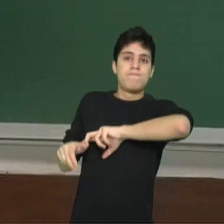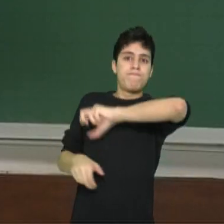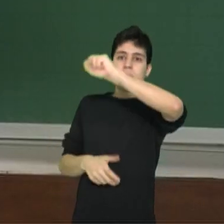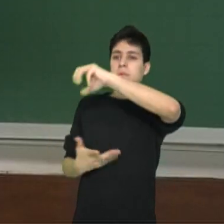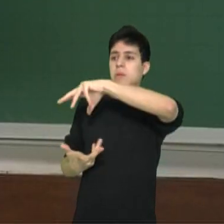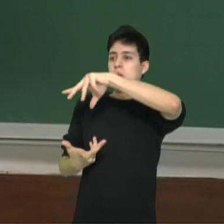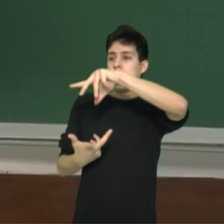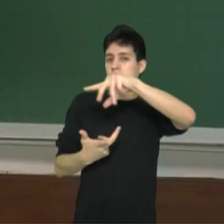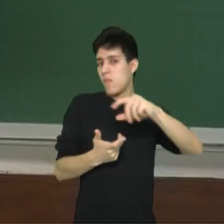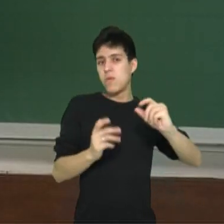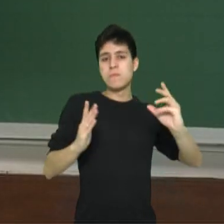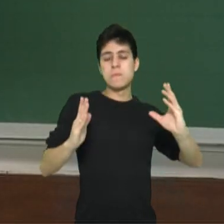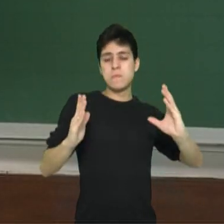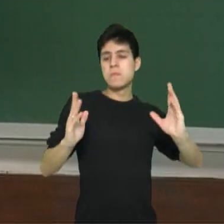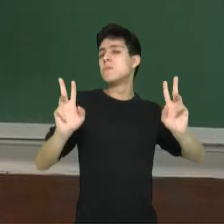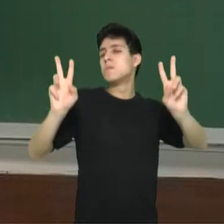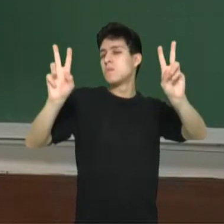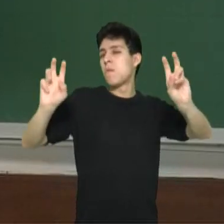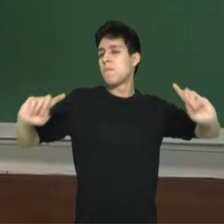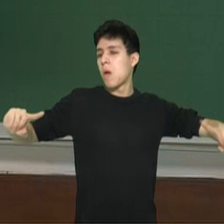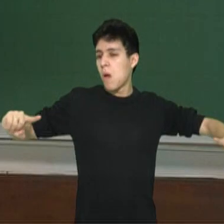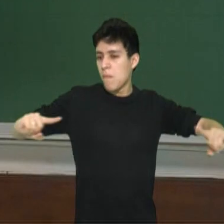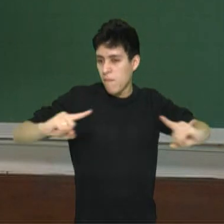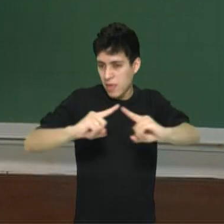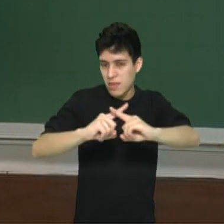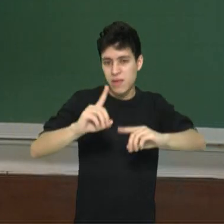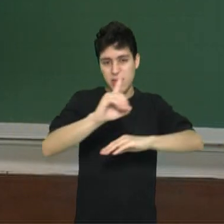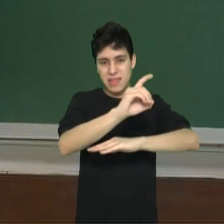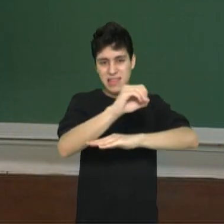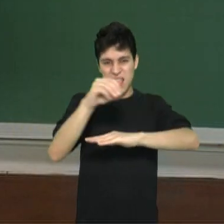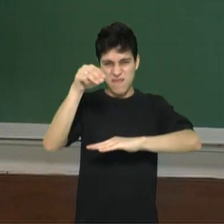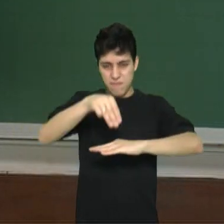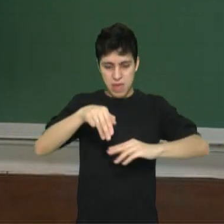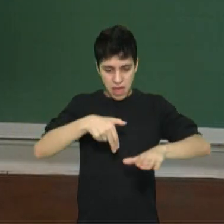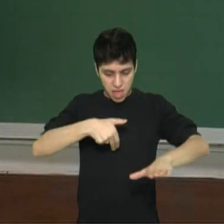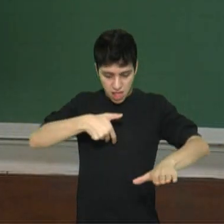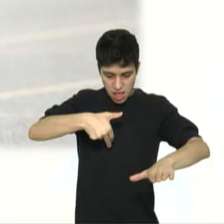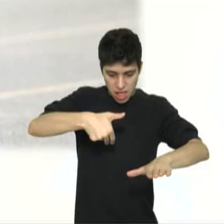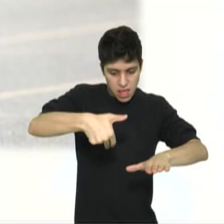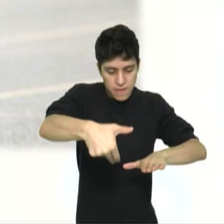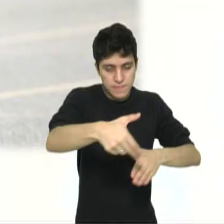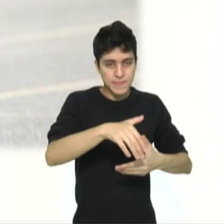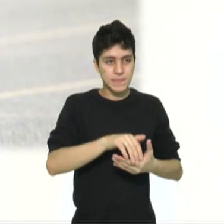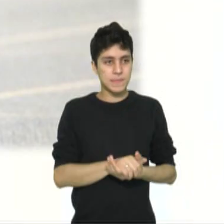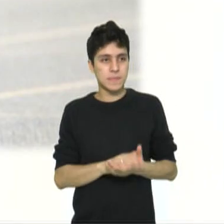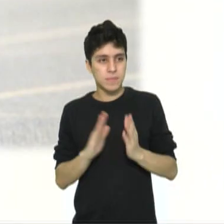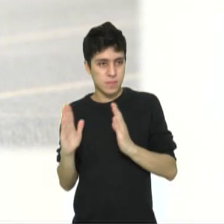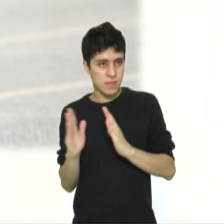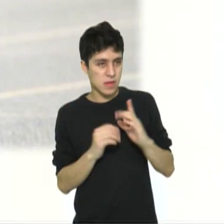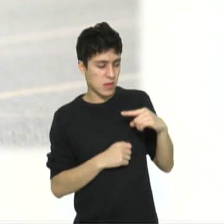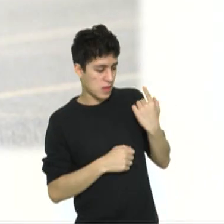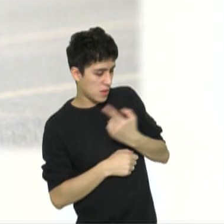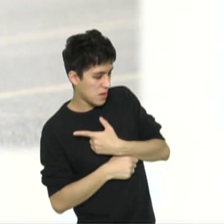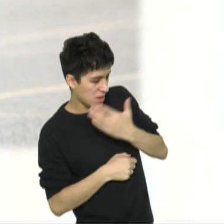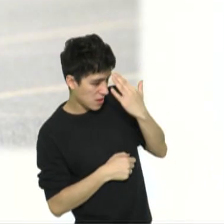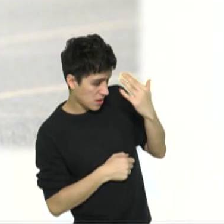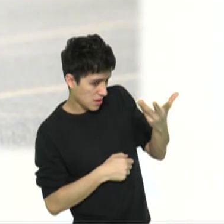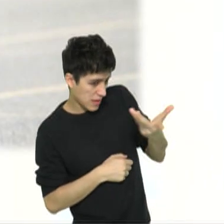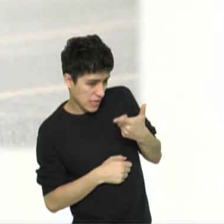mundial aí nos 100 metros. Beleza? Então, a velocidade dele, a gente já sabe, nessa prova foi